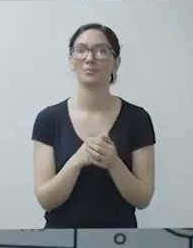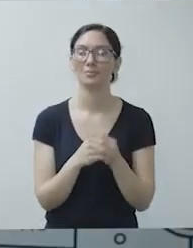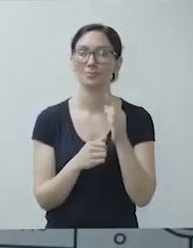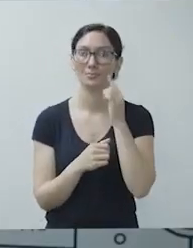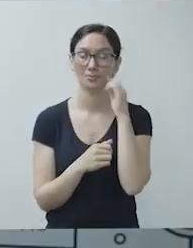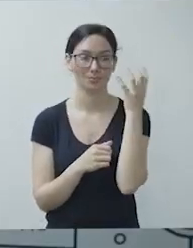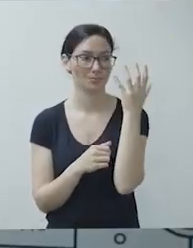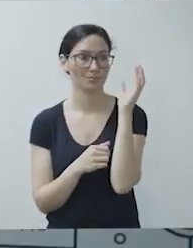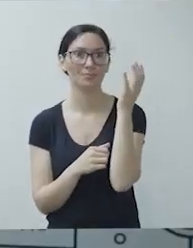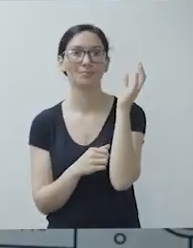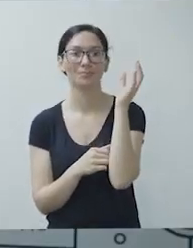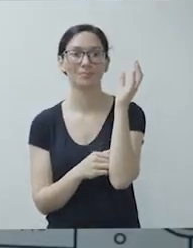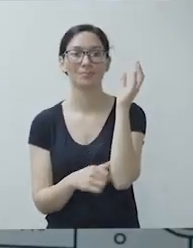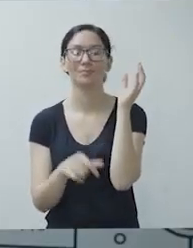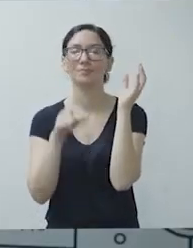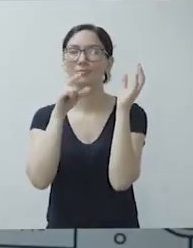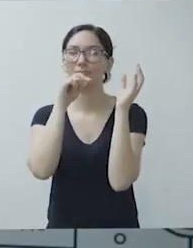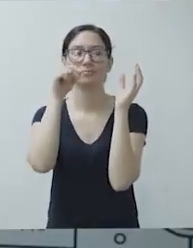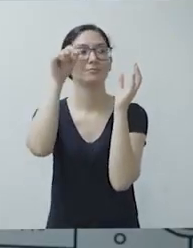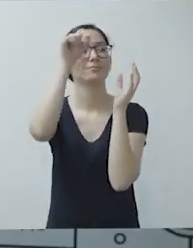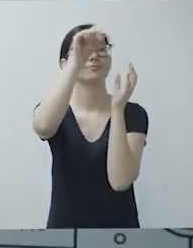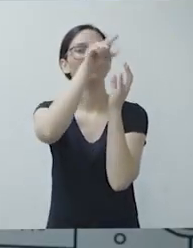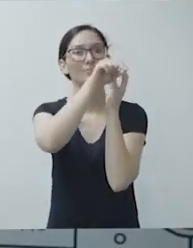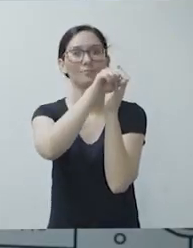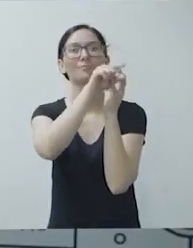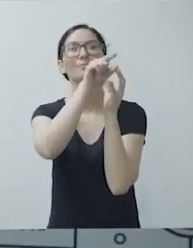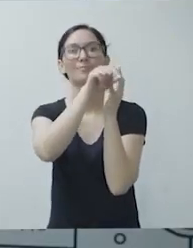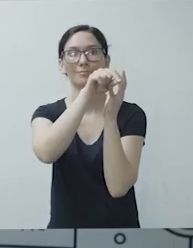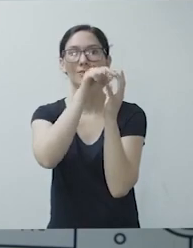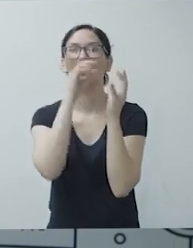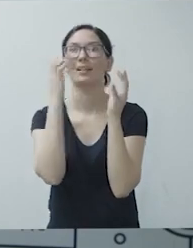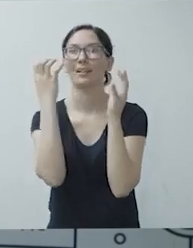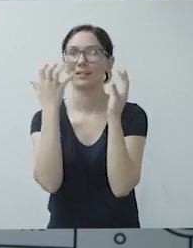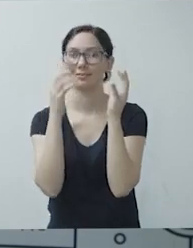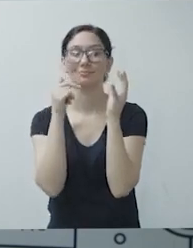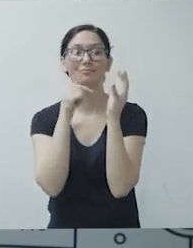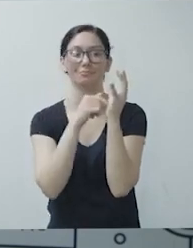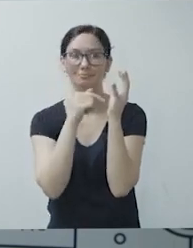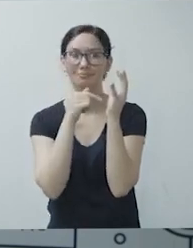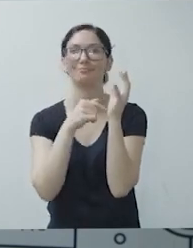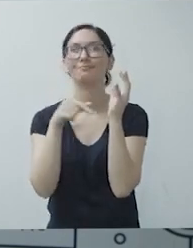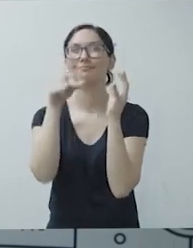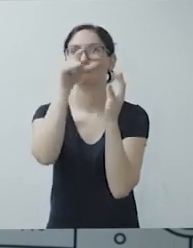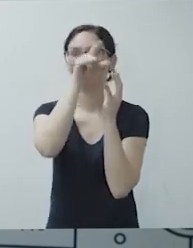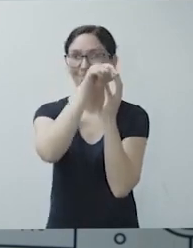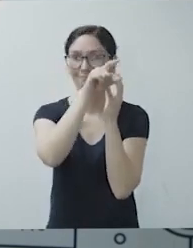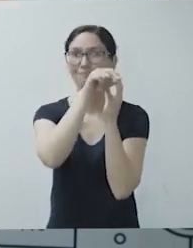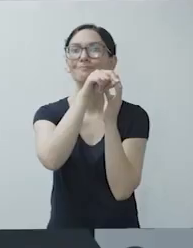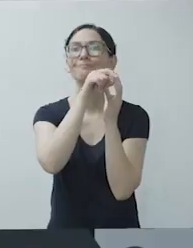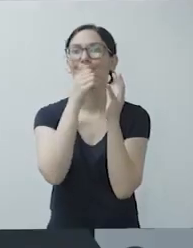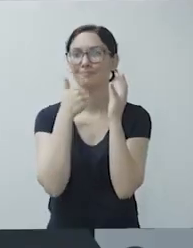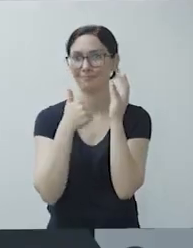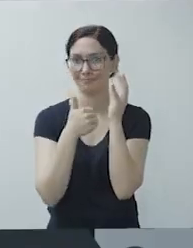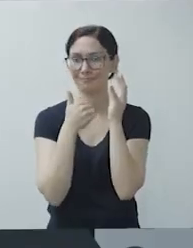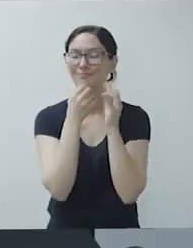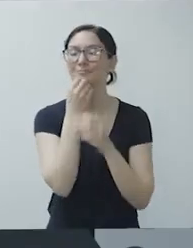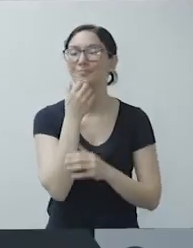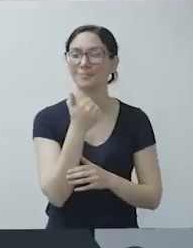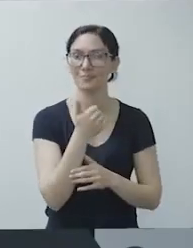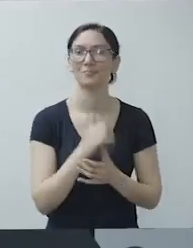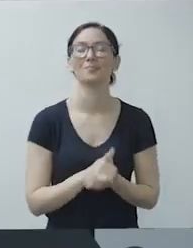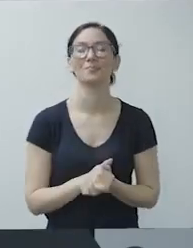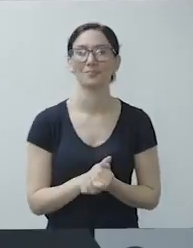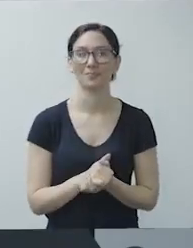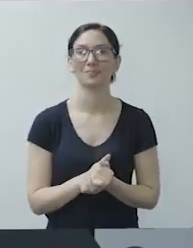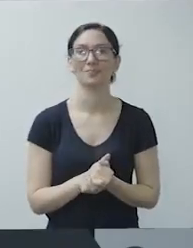colocar o passarinho em cima da árvore. Muito bem!